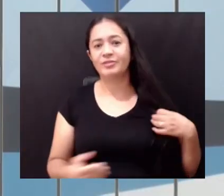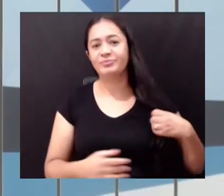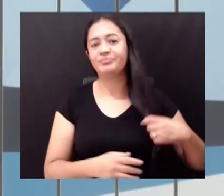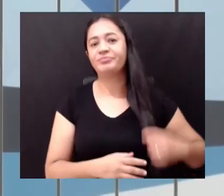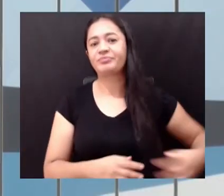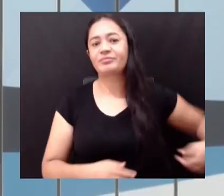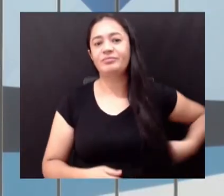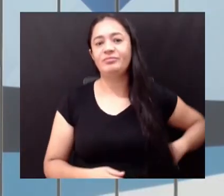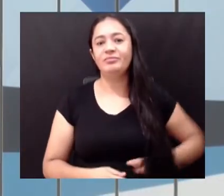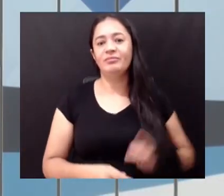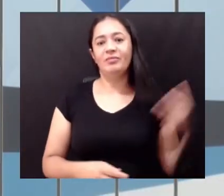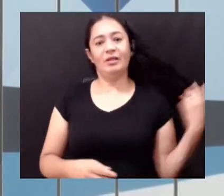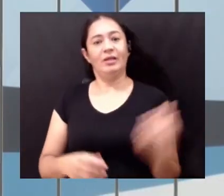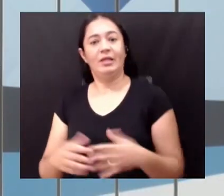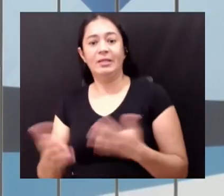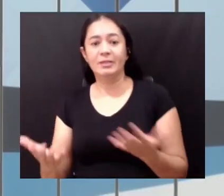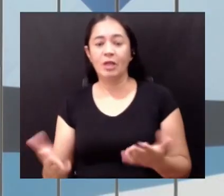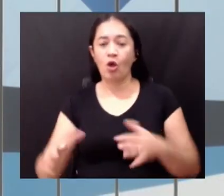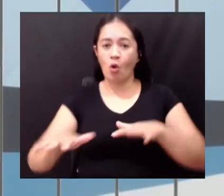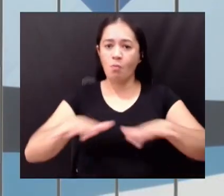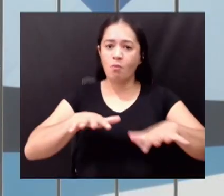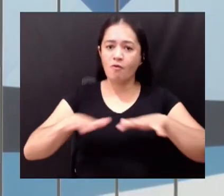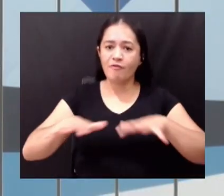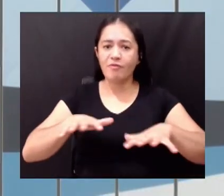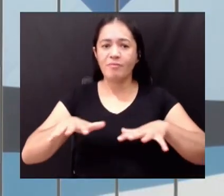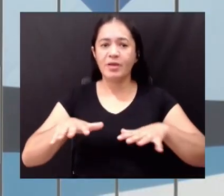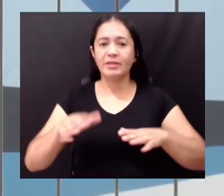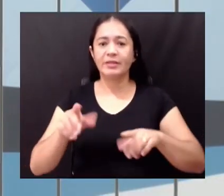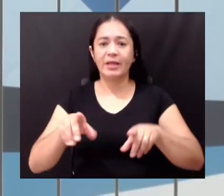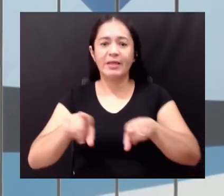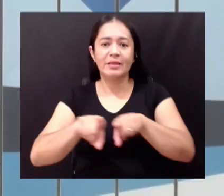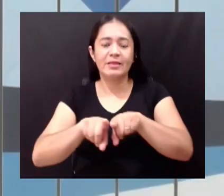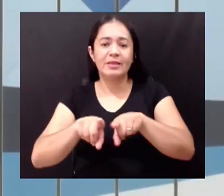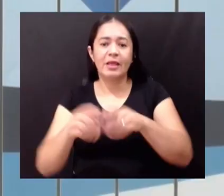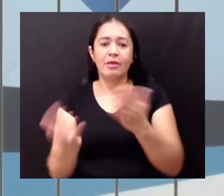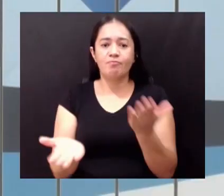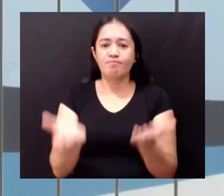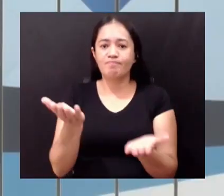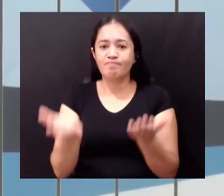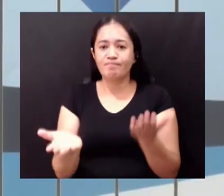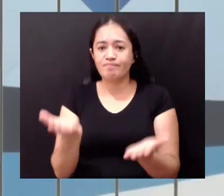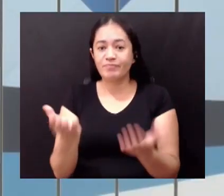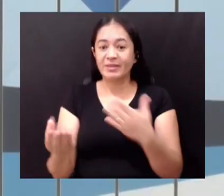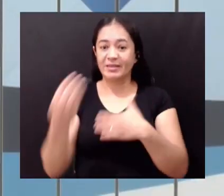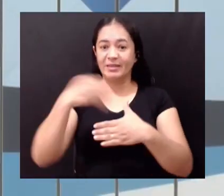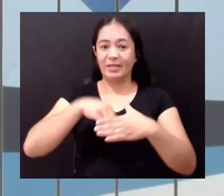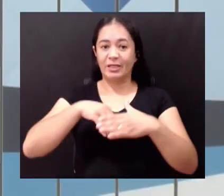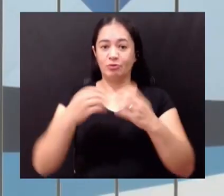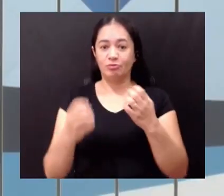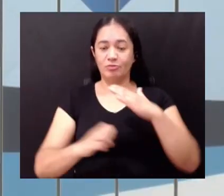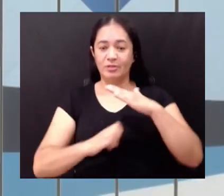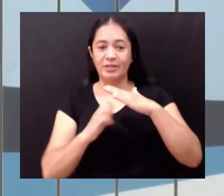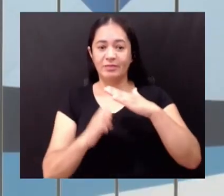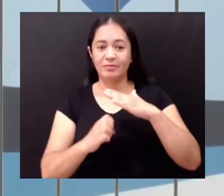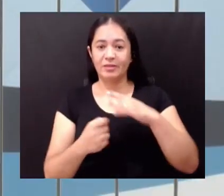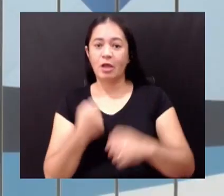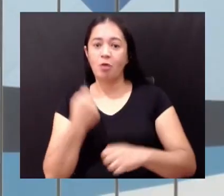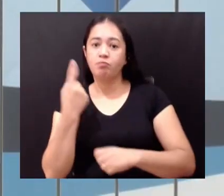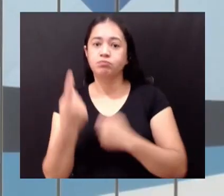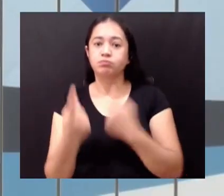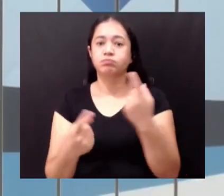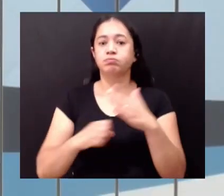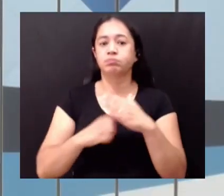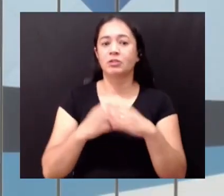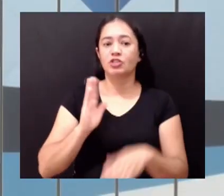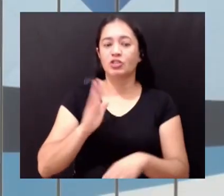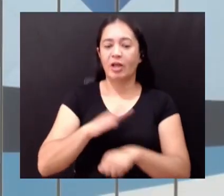essas gerações, que é o que a gente chama dessa intergeracionalidade na empresa. Algumas empresas estão adotando esse modelo. Um outro fator que é